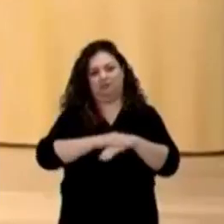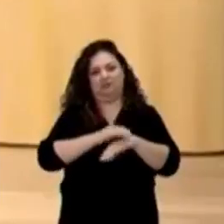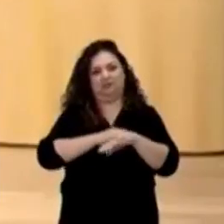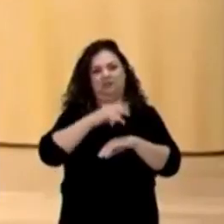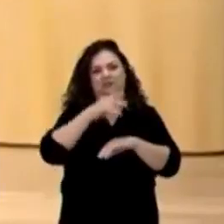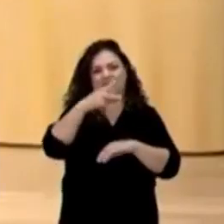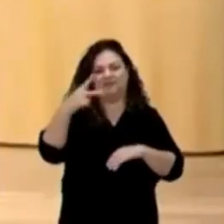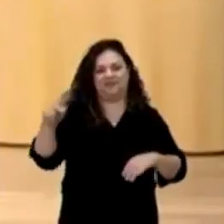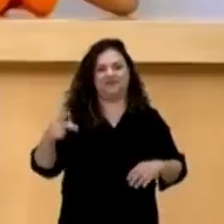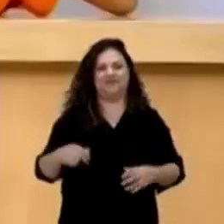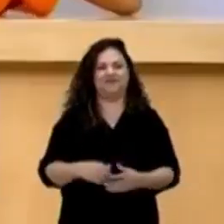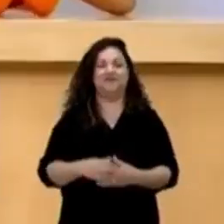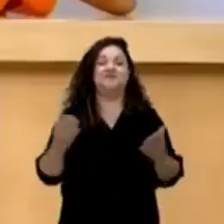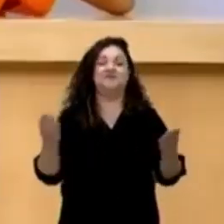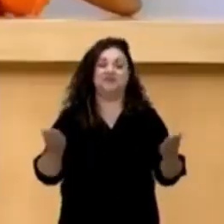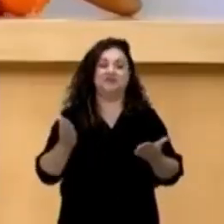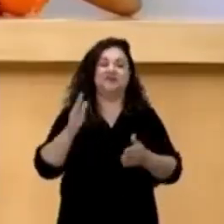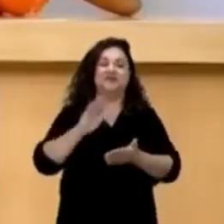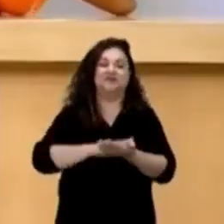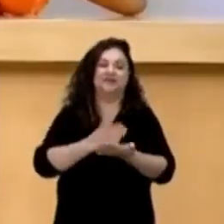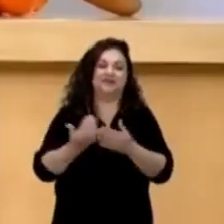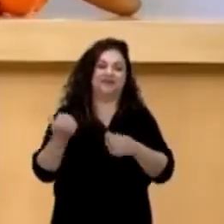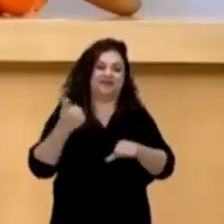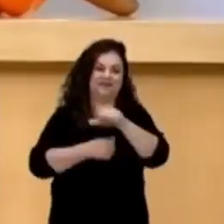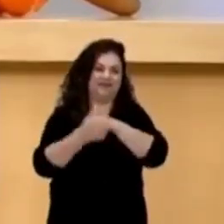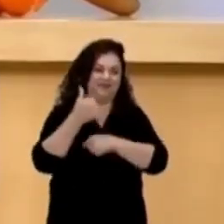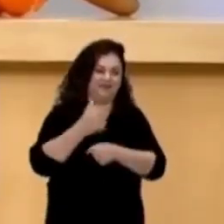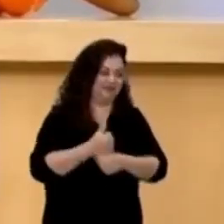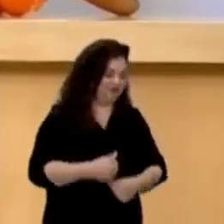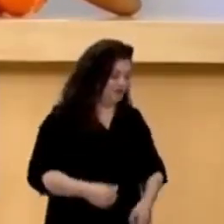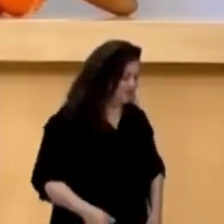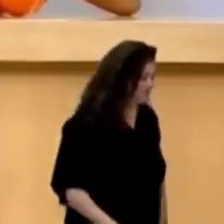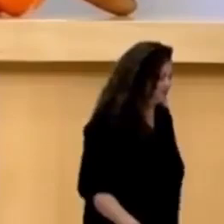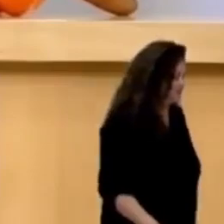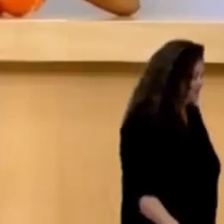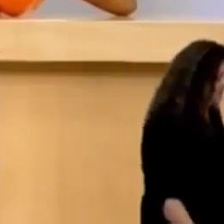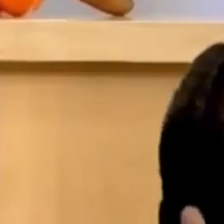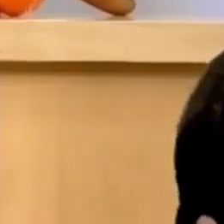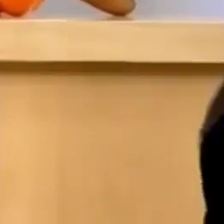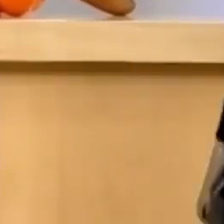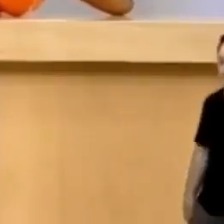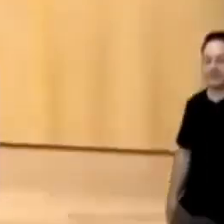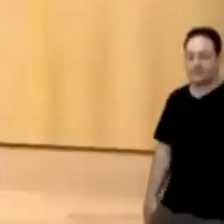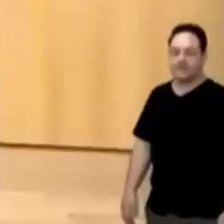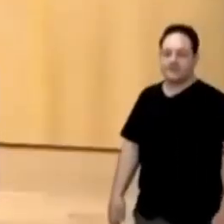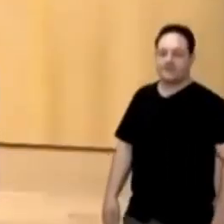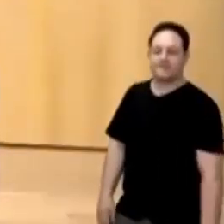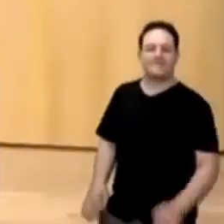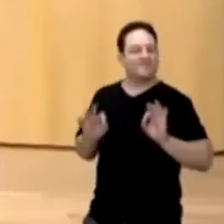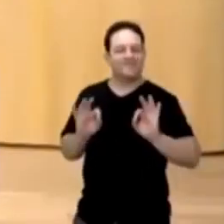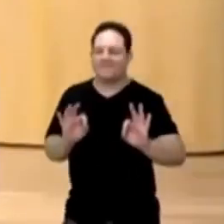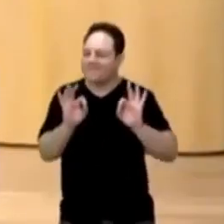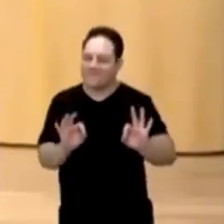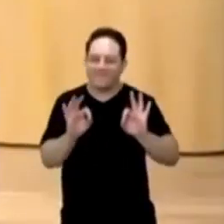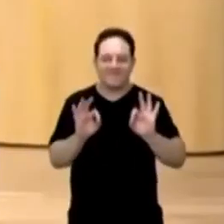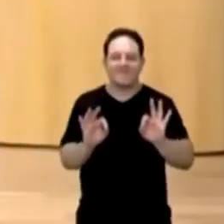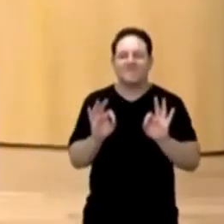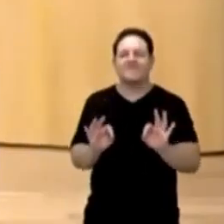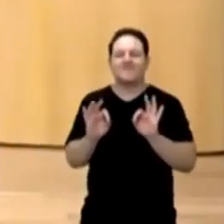que lá na nossa escola da gente deve ter também algum agente secreto aí da Jornada X. Com certeza, com